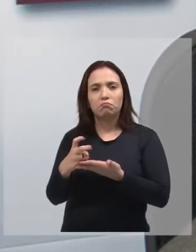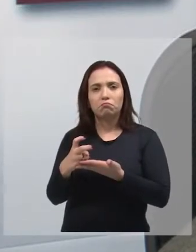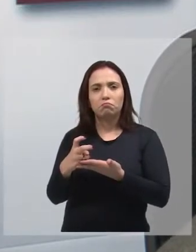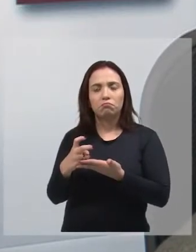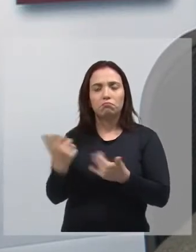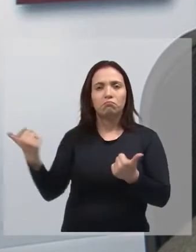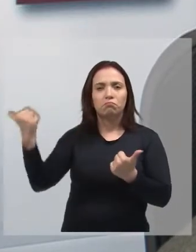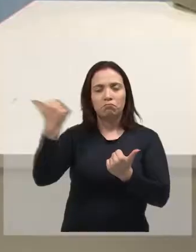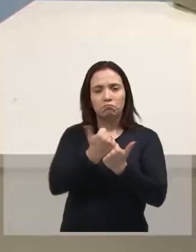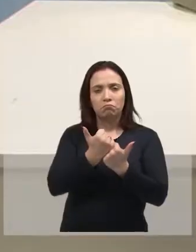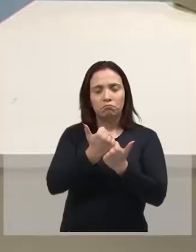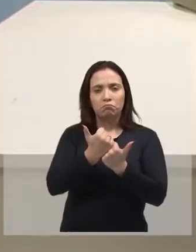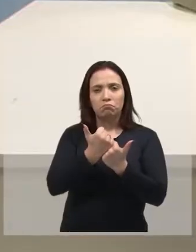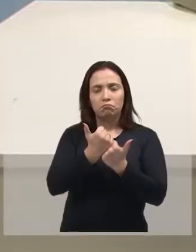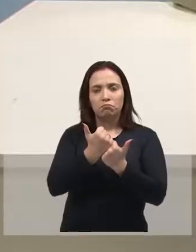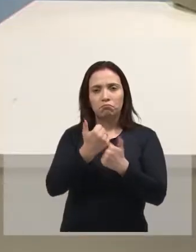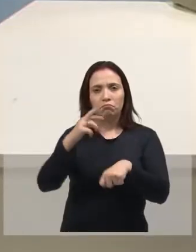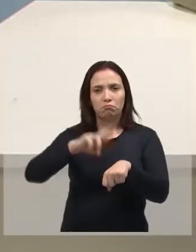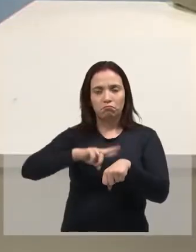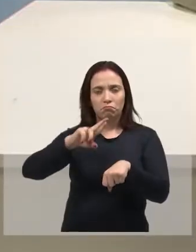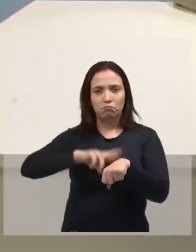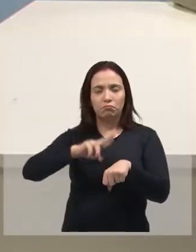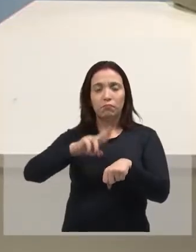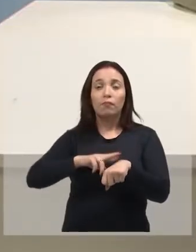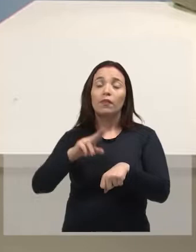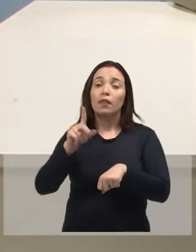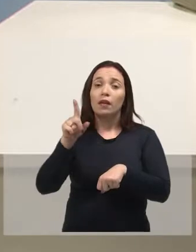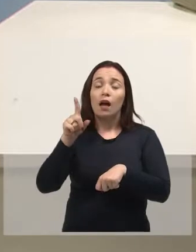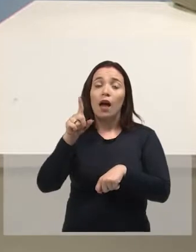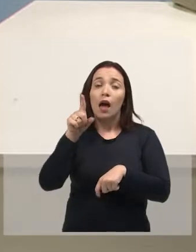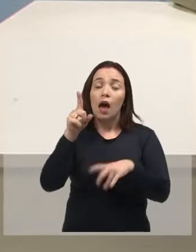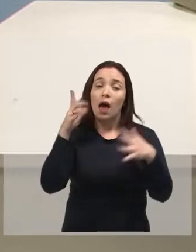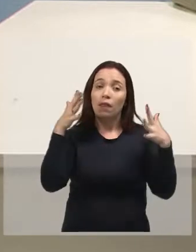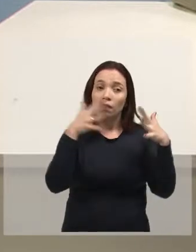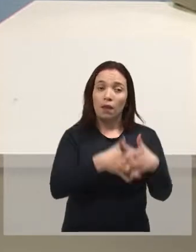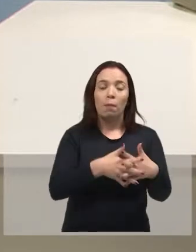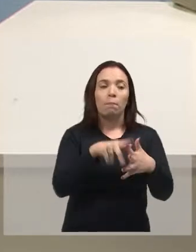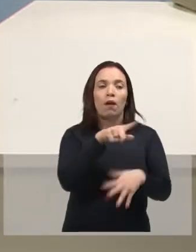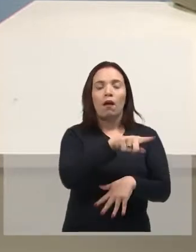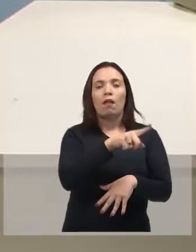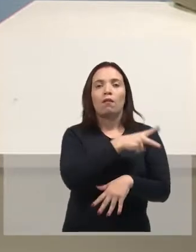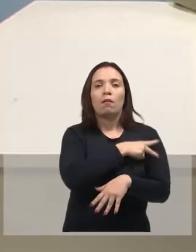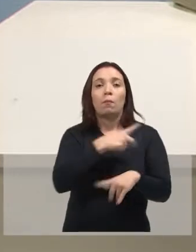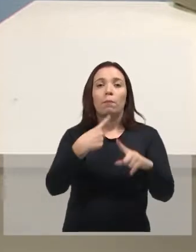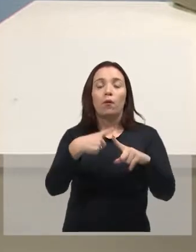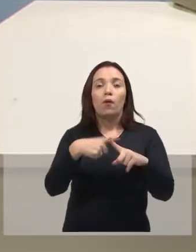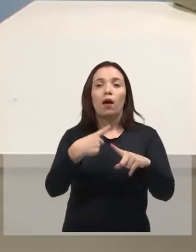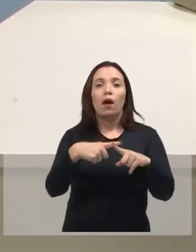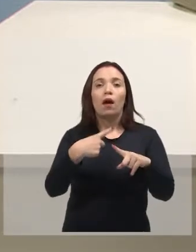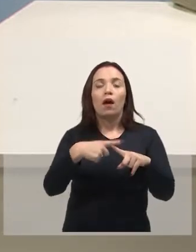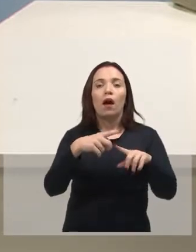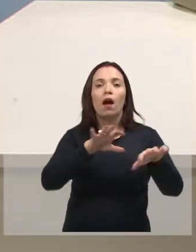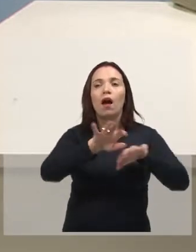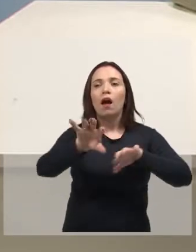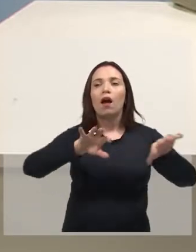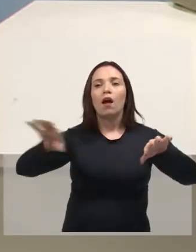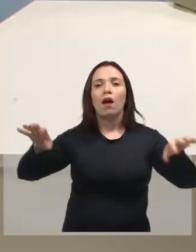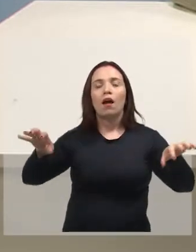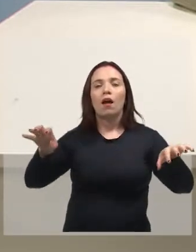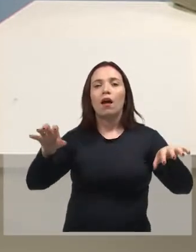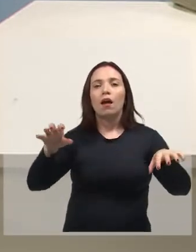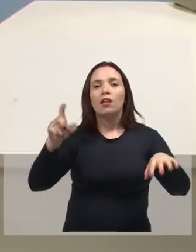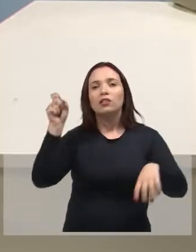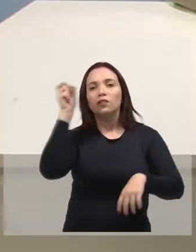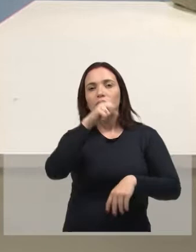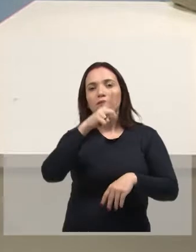candidato palaciano... Não atrapalha. Atrapalha muito mais o candidato oposicionista porque pulveriza votos e impede ele de vencer no primeiro